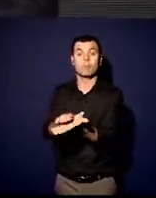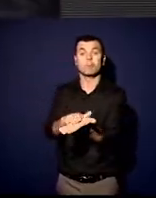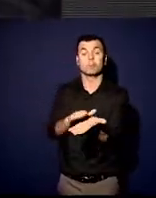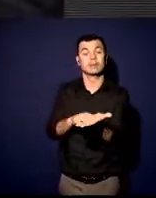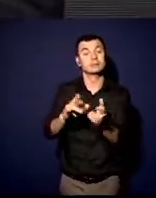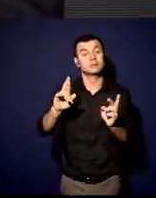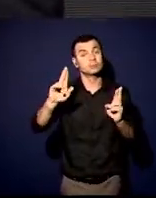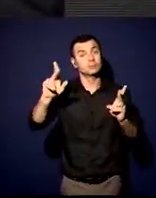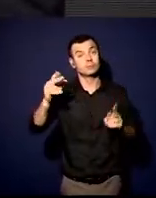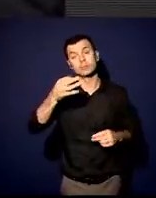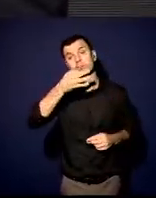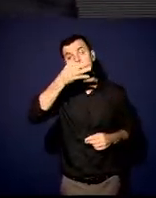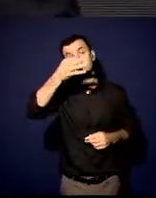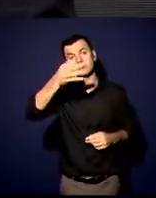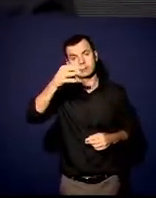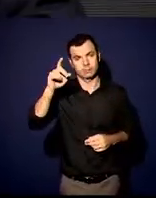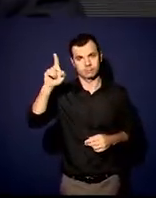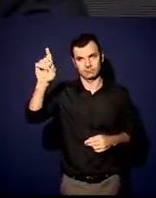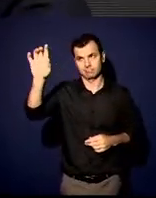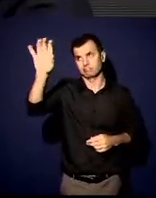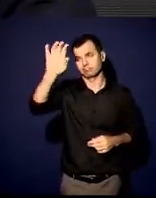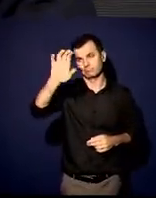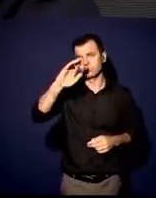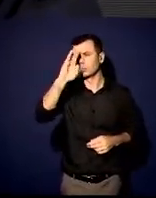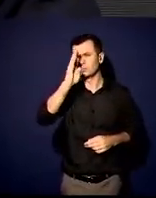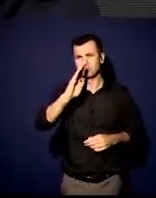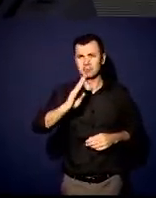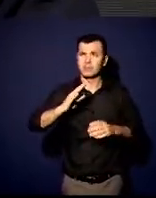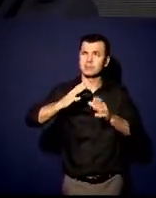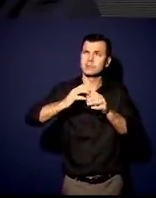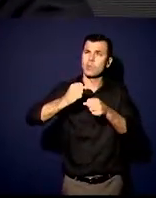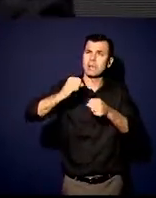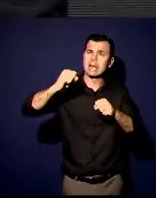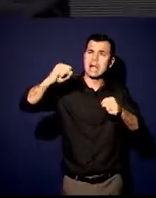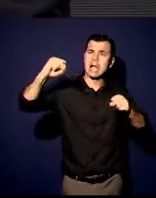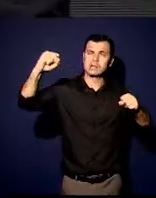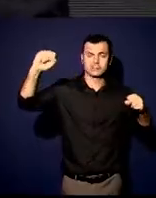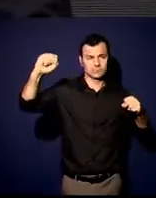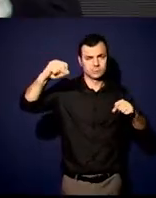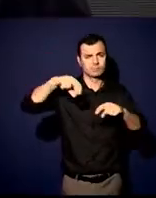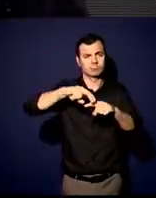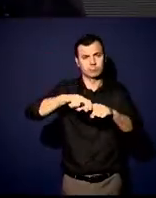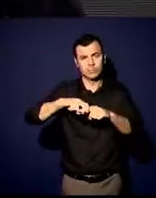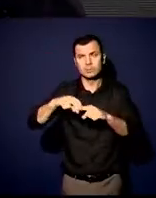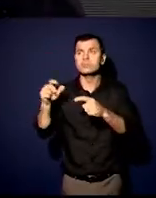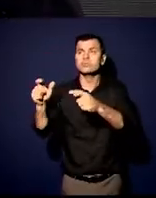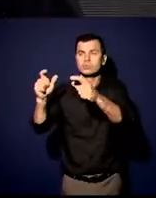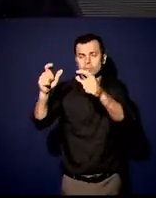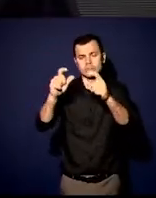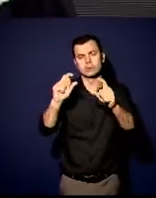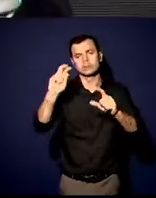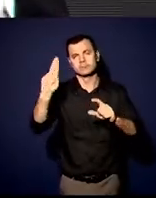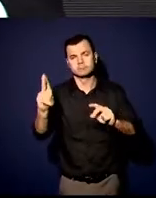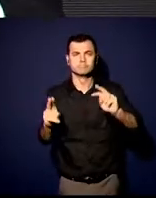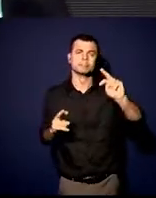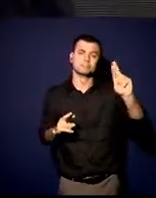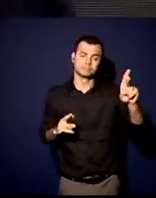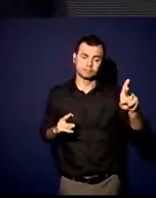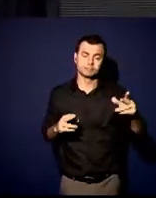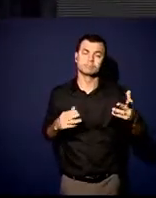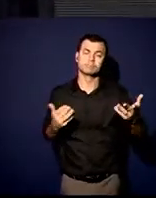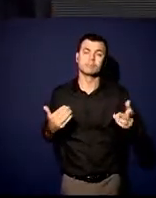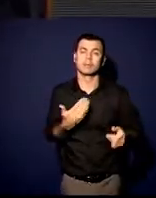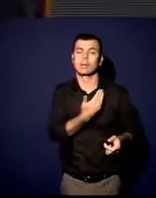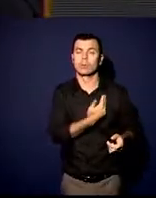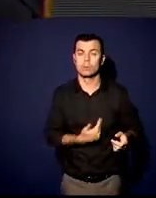de visão de país Brasil Continental muitas diferenças então o governo vai ter que ter muita sensibilidade